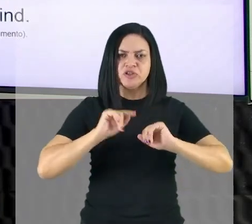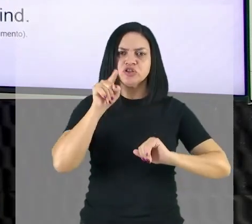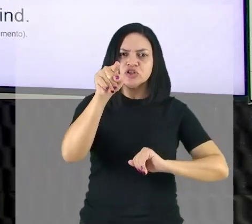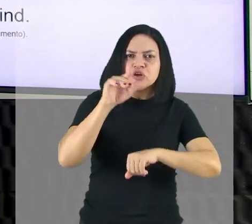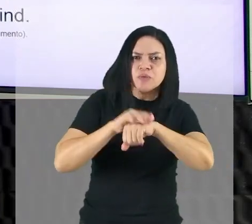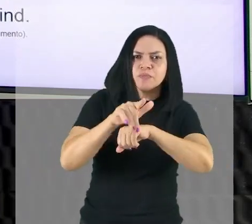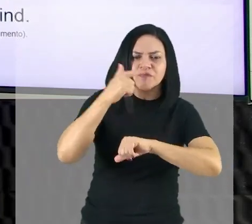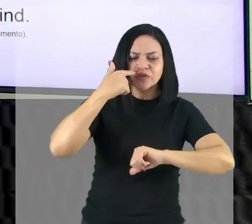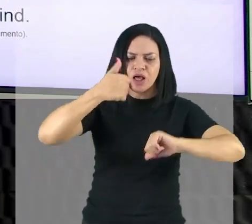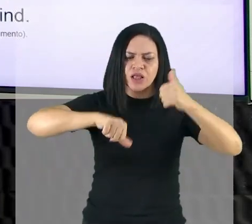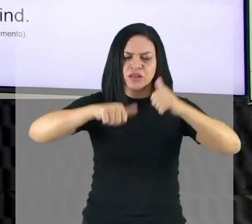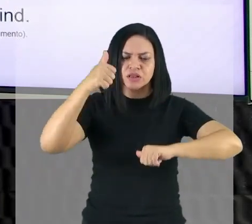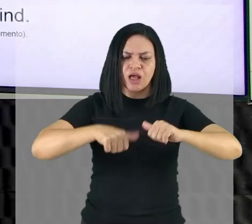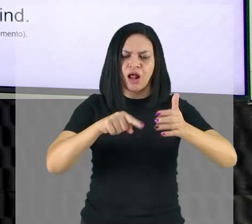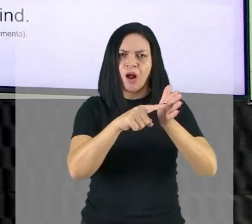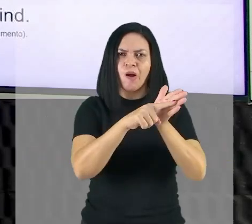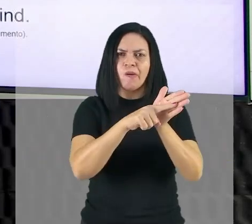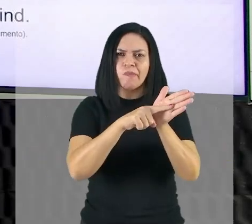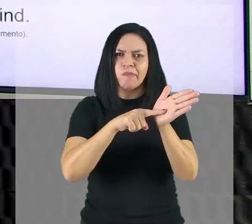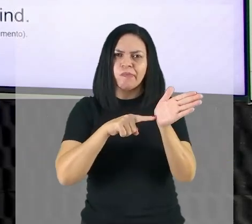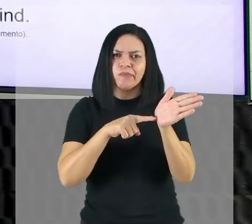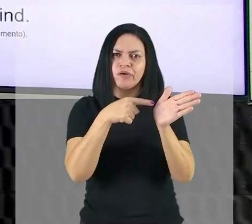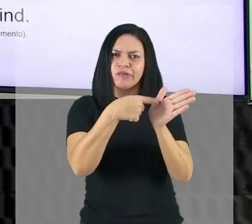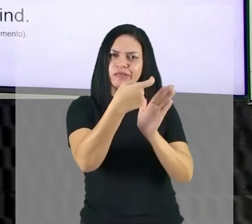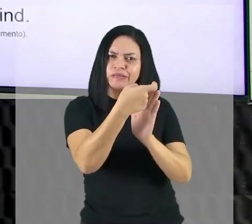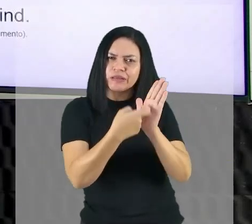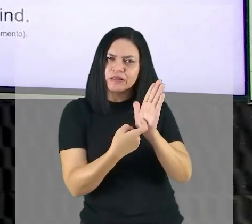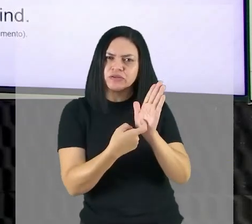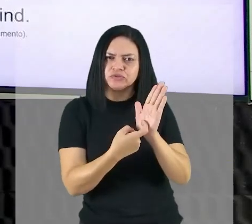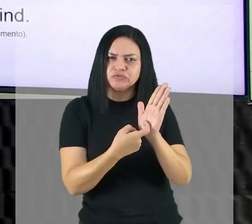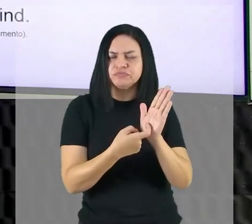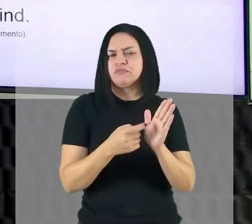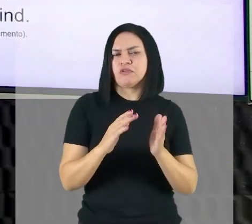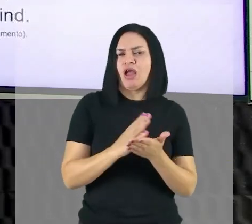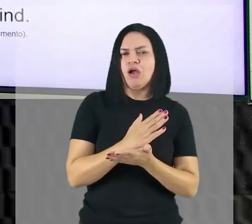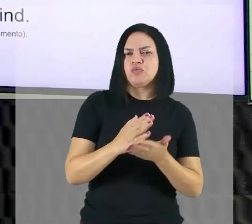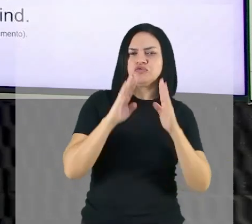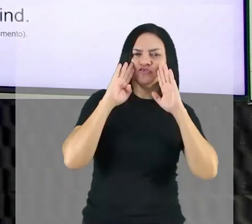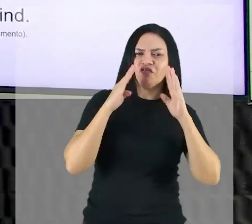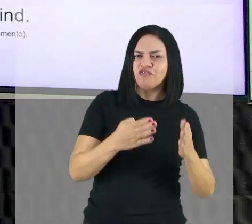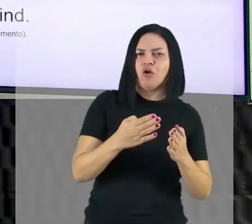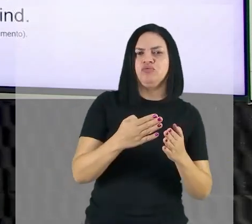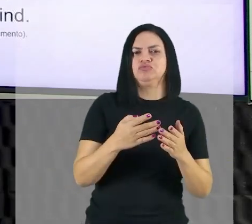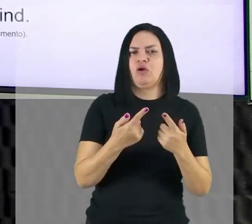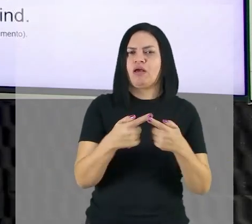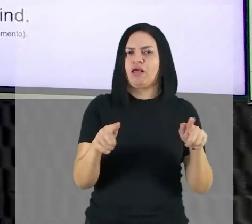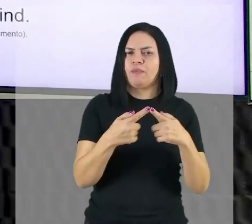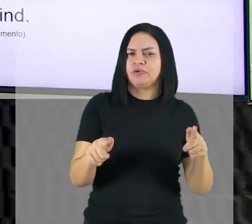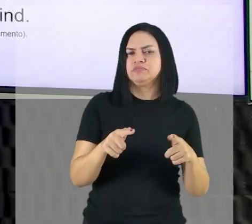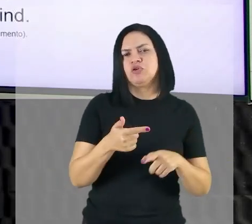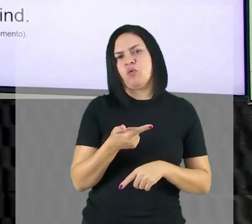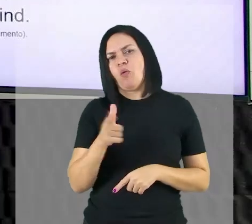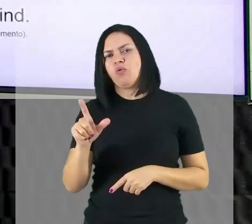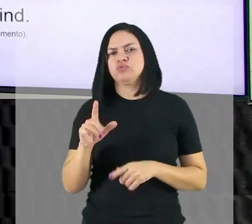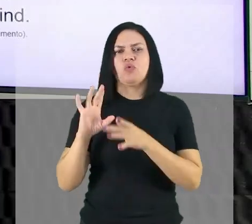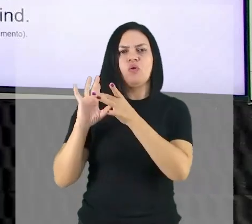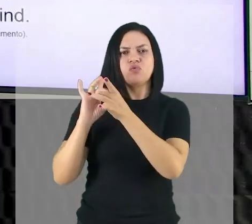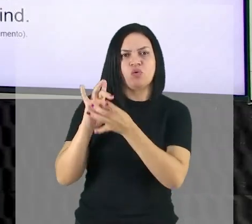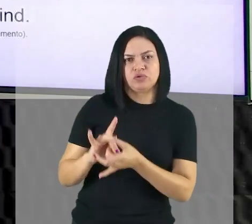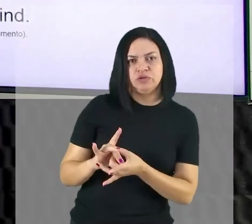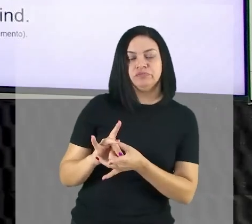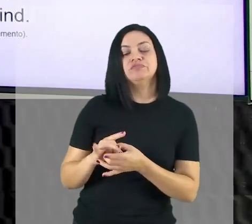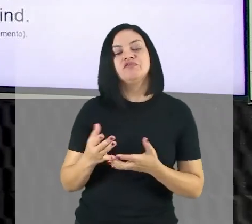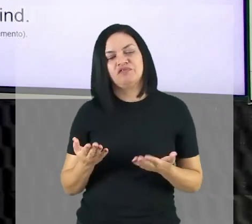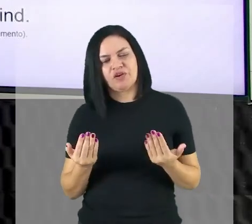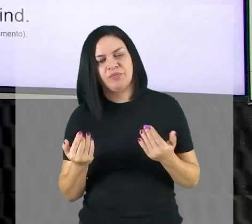analisar esse ponto que foi destacado, tá? Alguns focos vão ser mais gramaticais, outros vão ser contextuais. Então, vamos